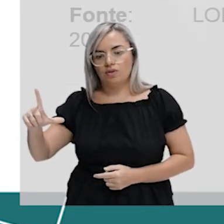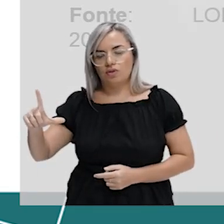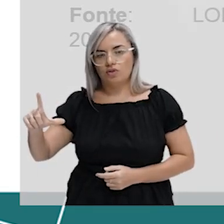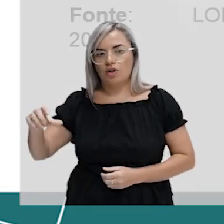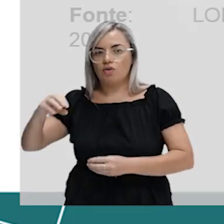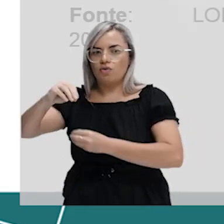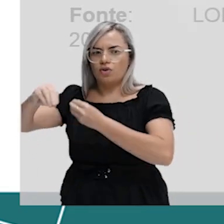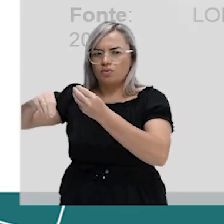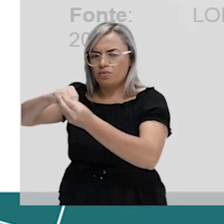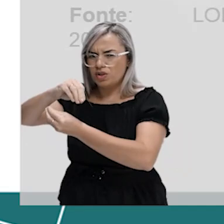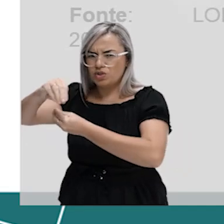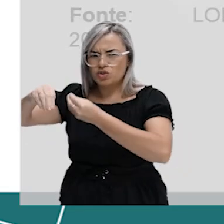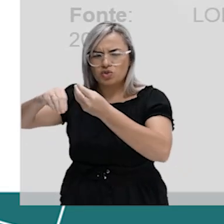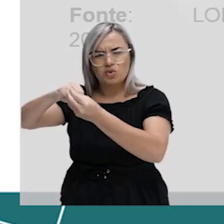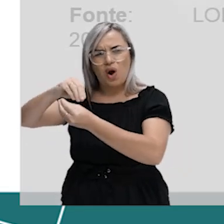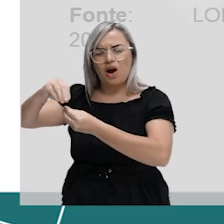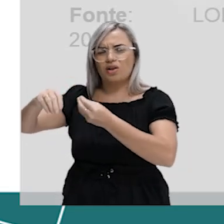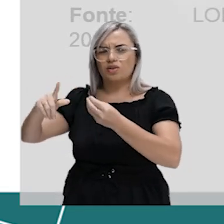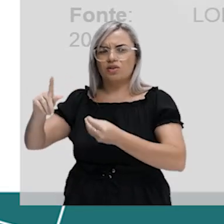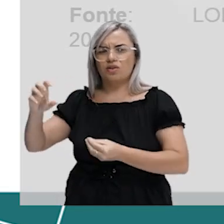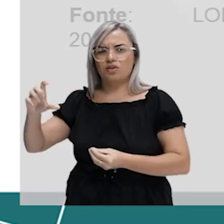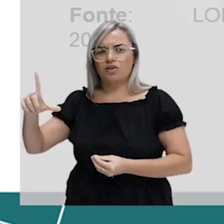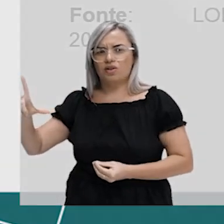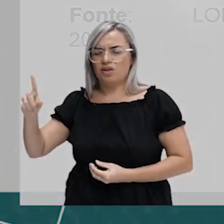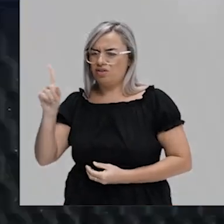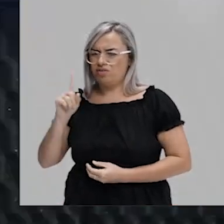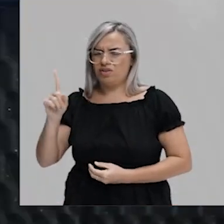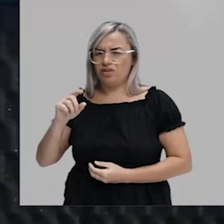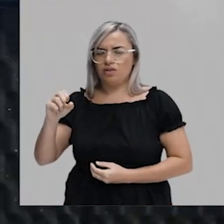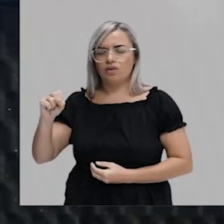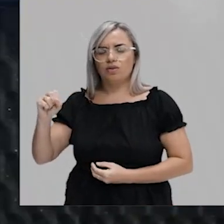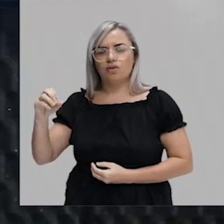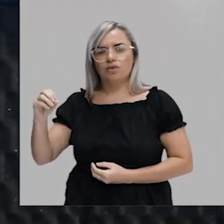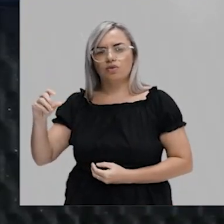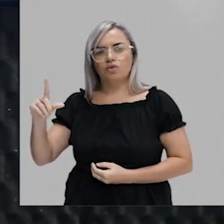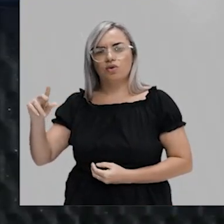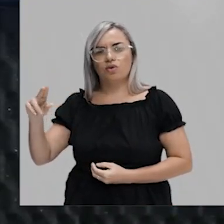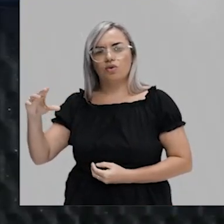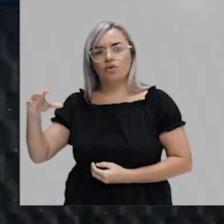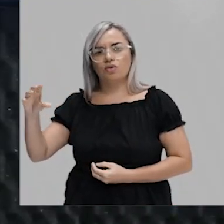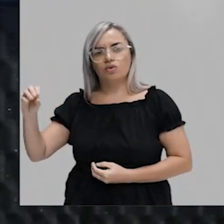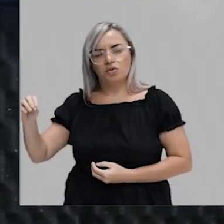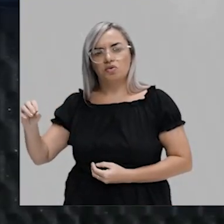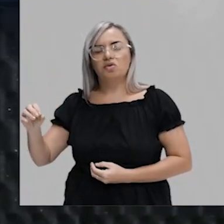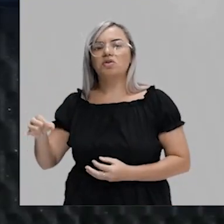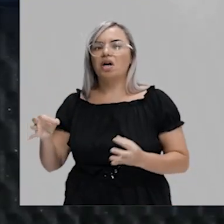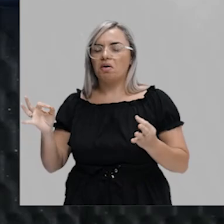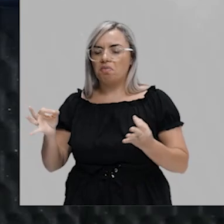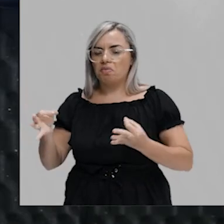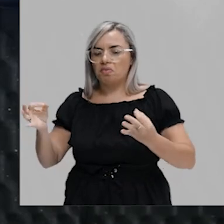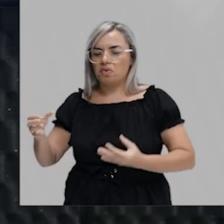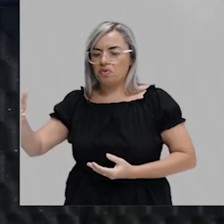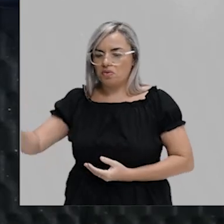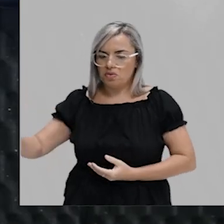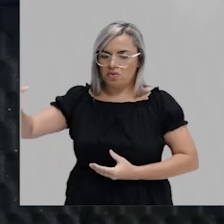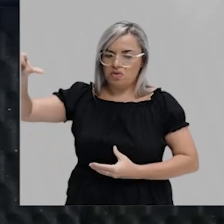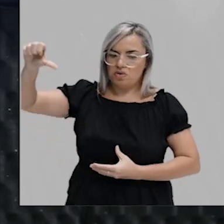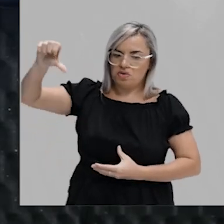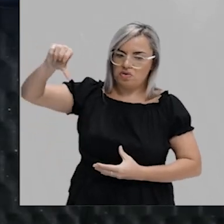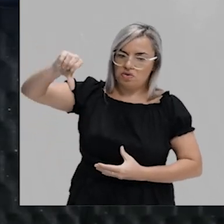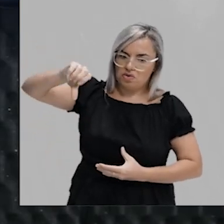diluído. Eu não vou entrar nos detalhes de como se faz essa solução, mas a minha solução já está pronta. Eu vou jogar dentro dessa